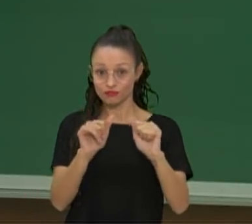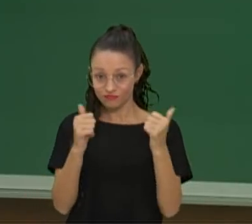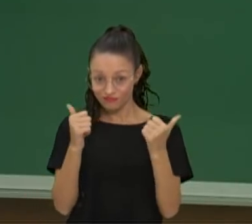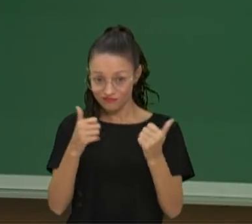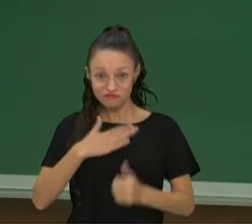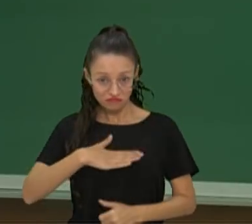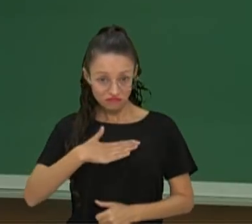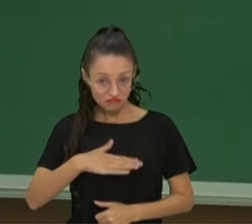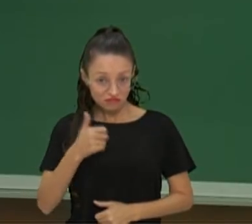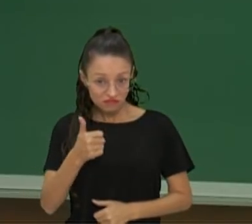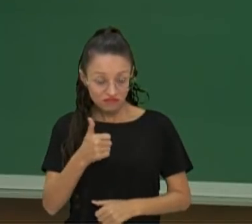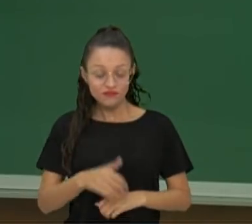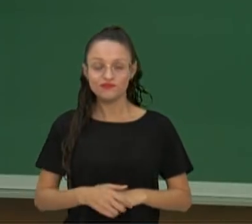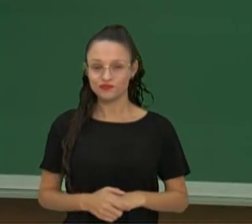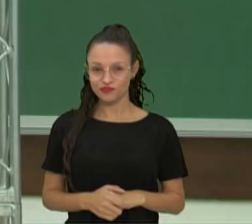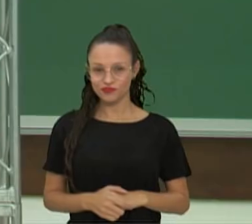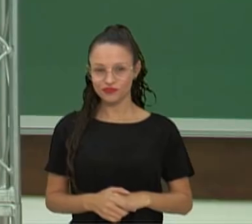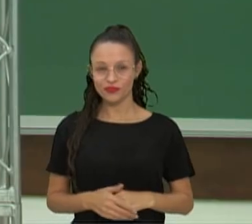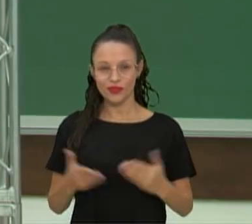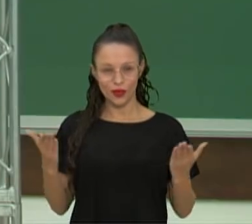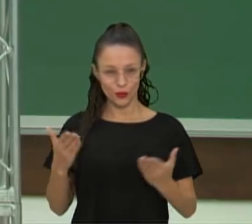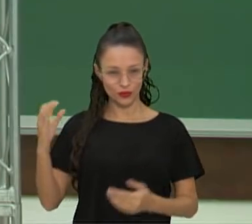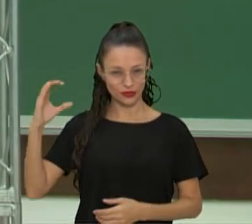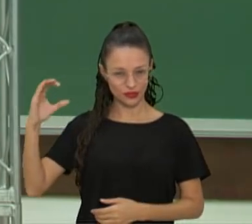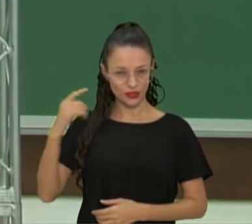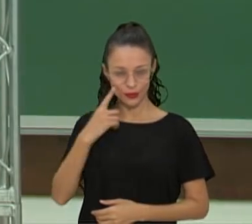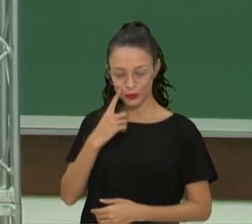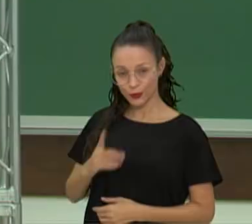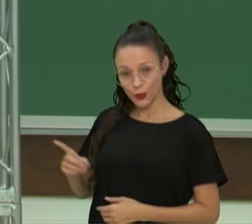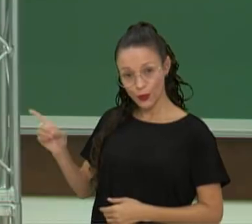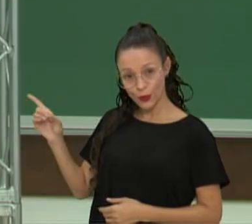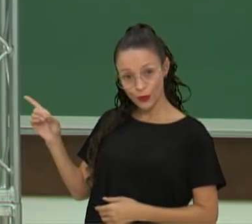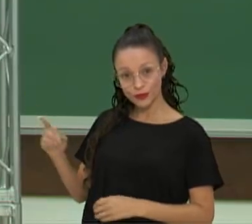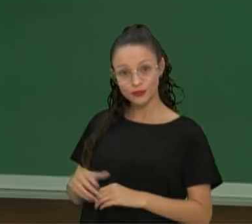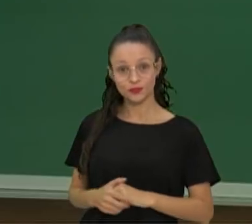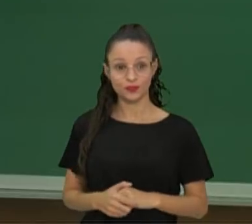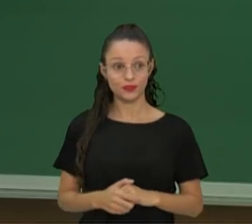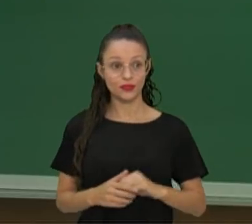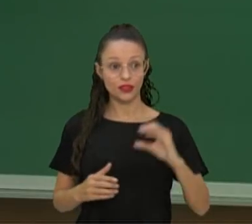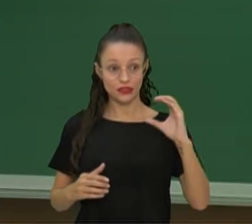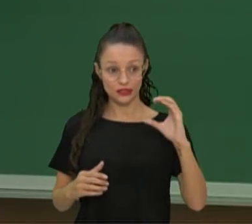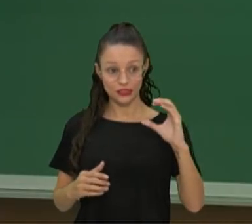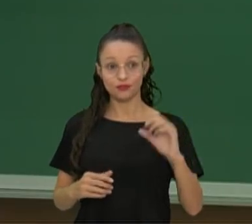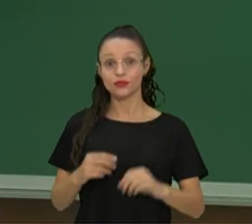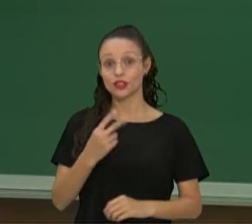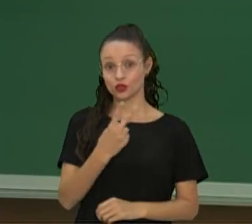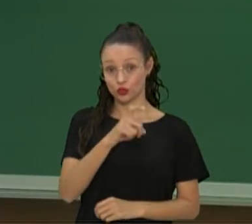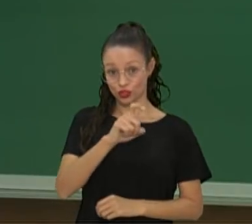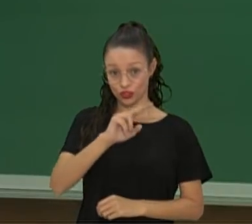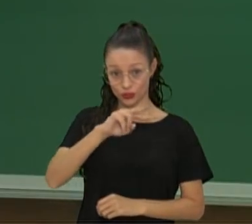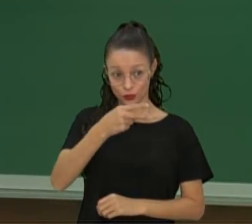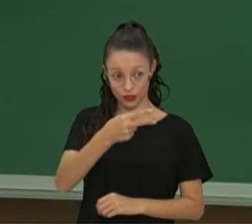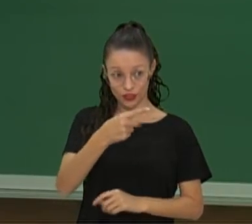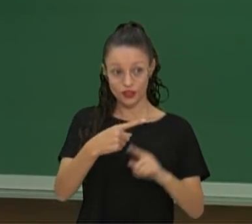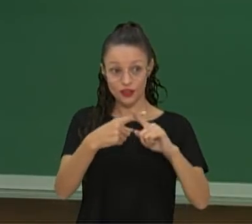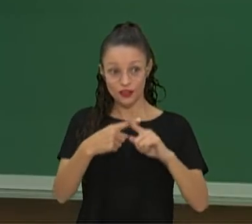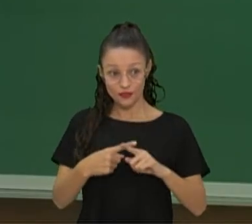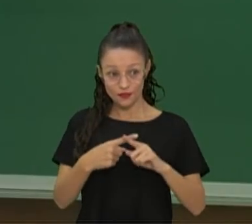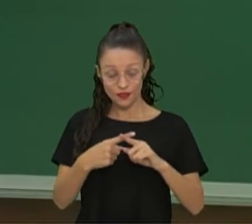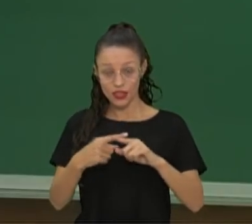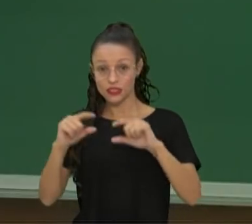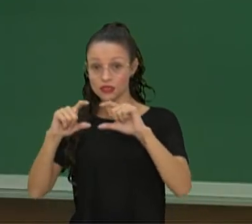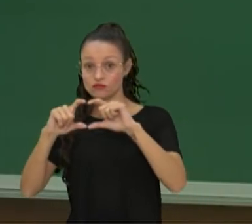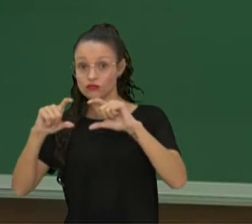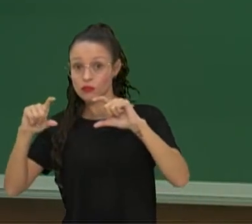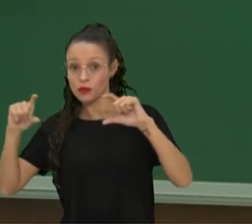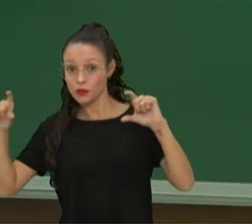Tranquilo também, né? Agora nós vamos resolver a letra C. Dá uma olhadinha. A letra C você tem um monômio, que é 2x ao quadrado, vezes esse polinômio